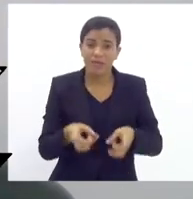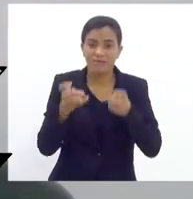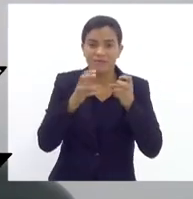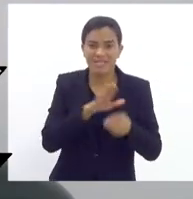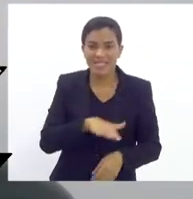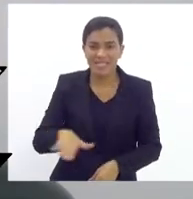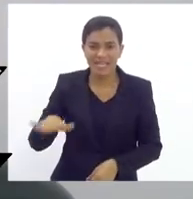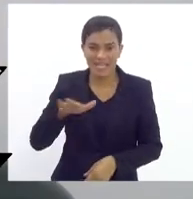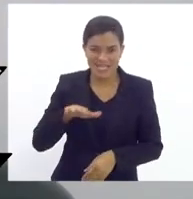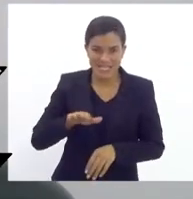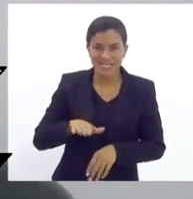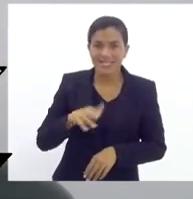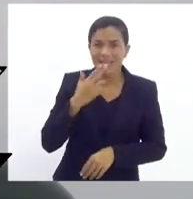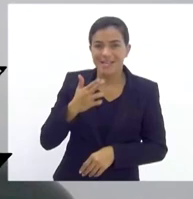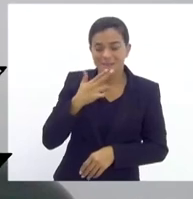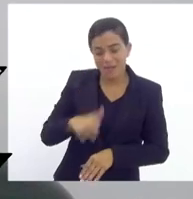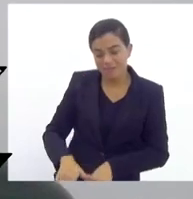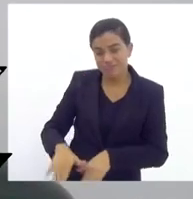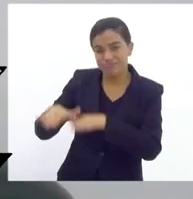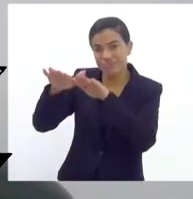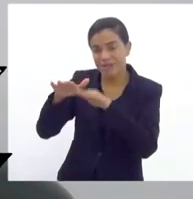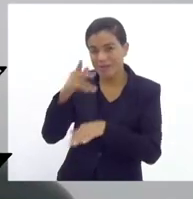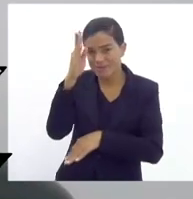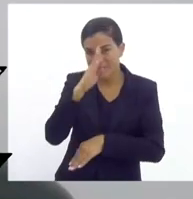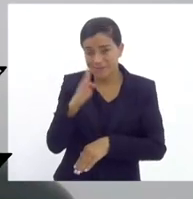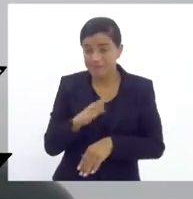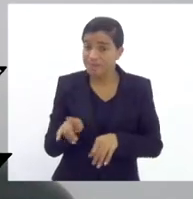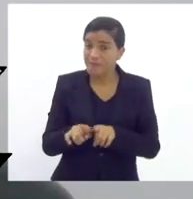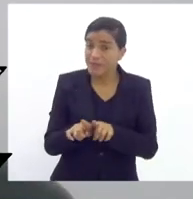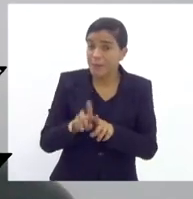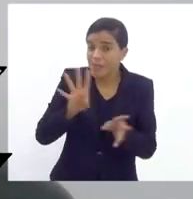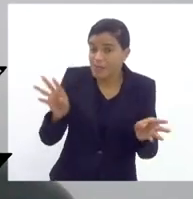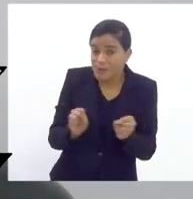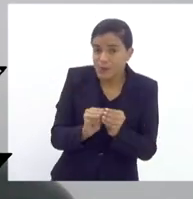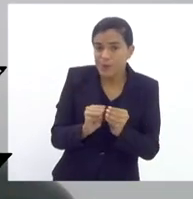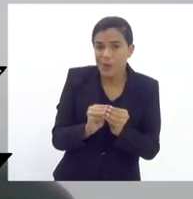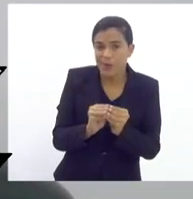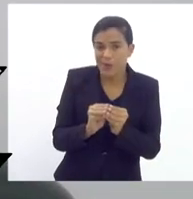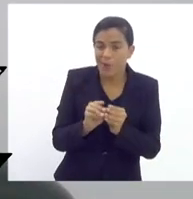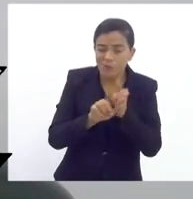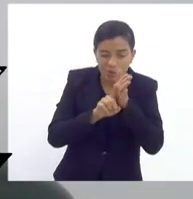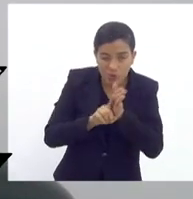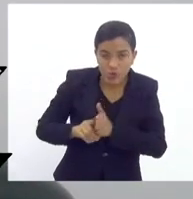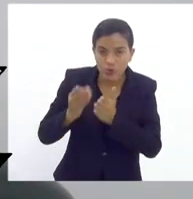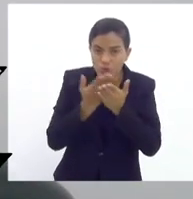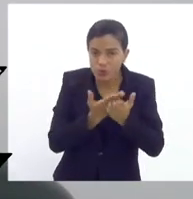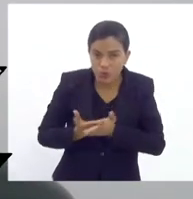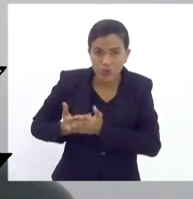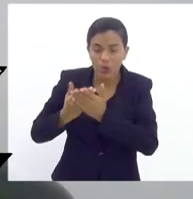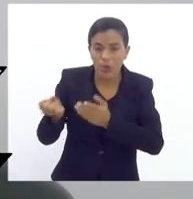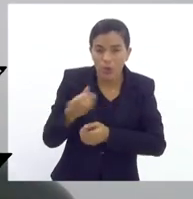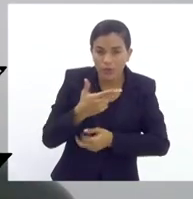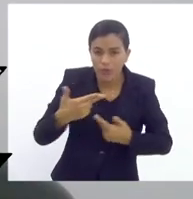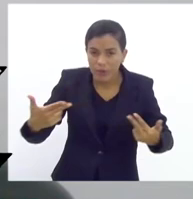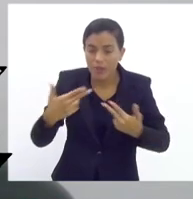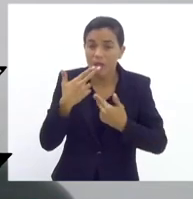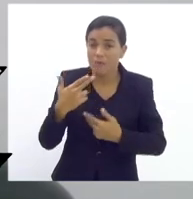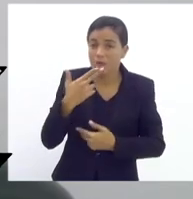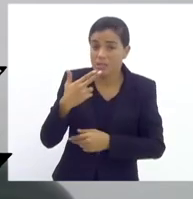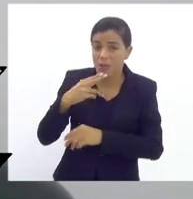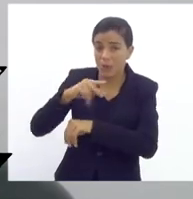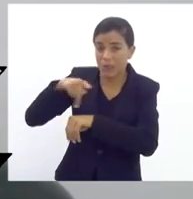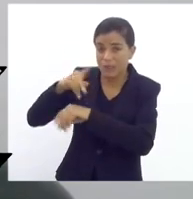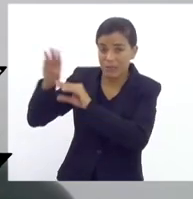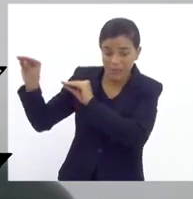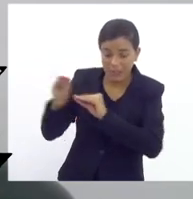nos últimos anos em suma é preciso cada vez mais um estudo com olhar aguçado para as novidades e particularidades das migrações internacionais